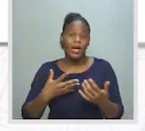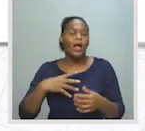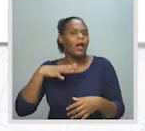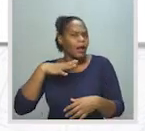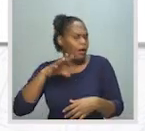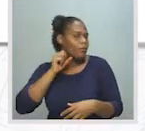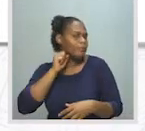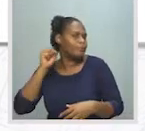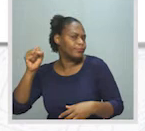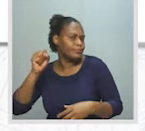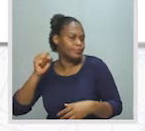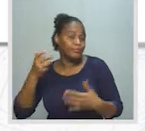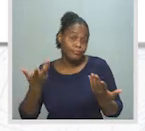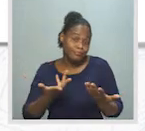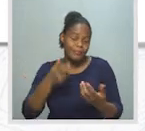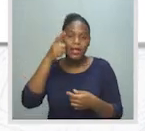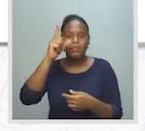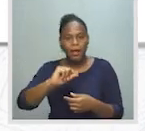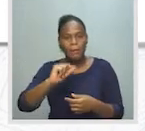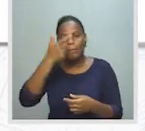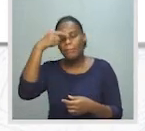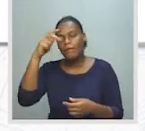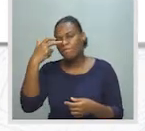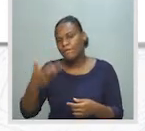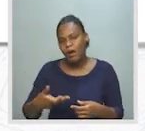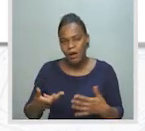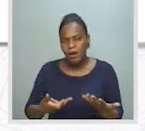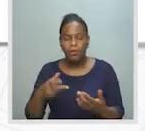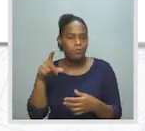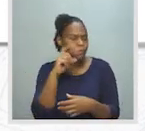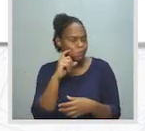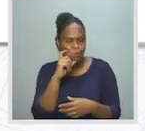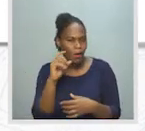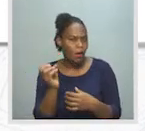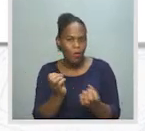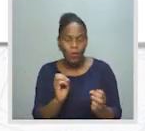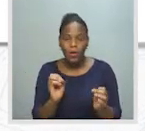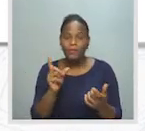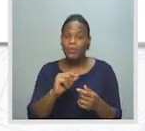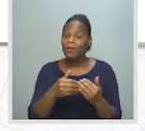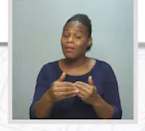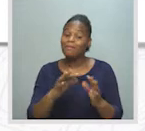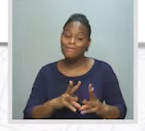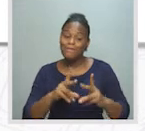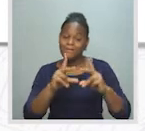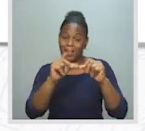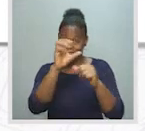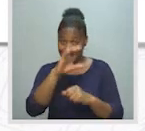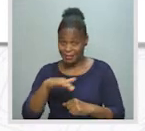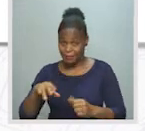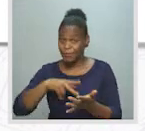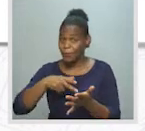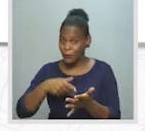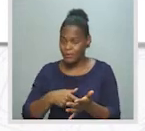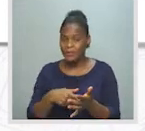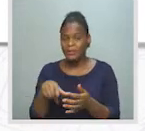desejo de suicídio, como também a fragilidade, a insegurança, apesar do avanço